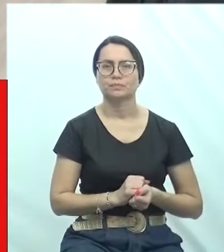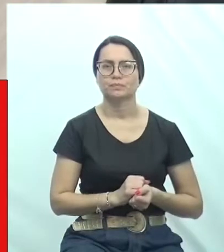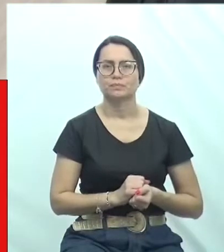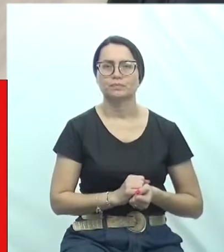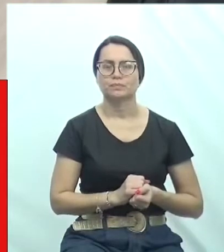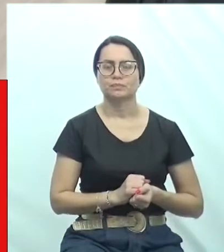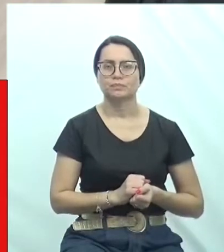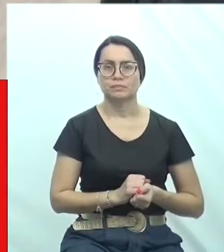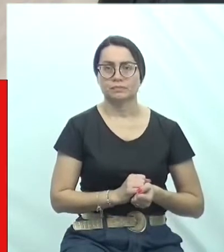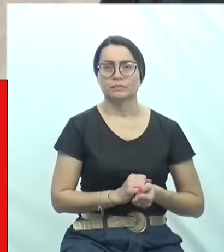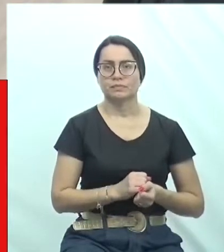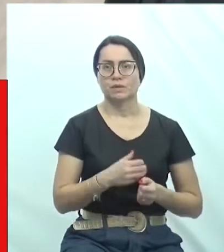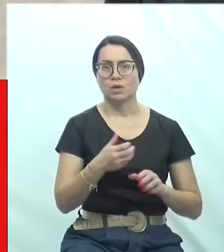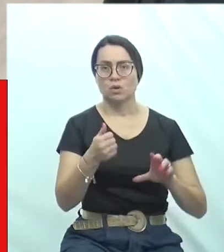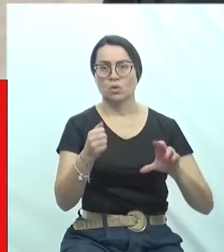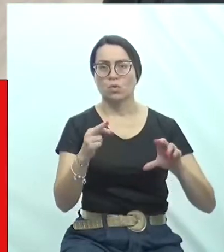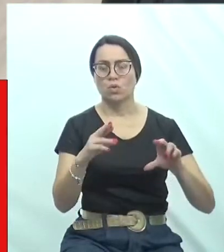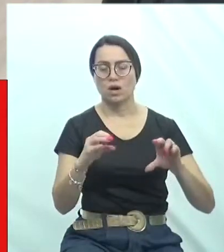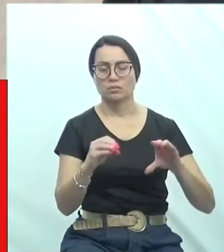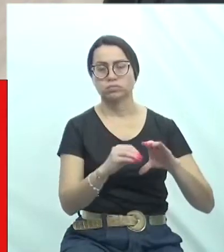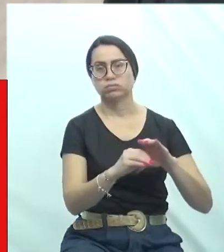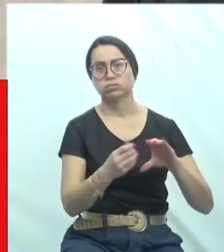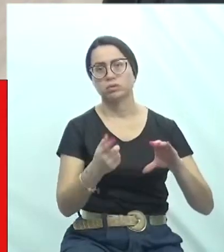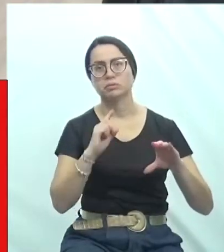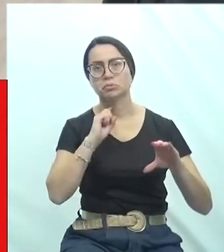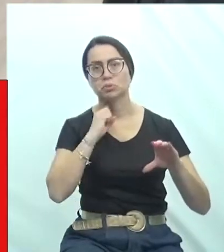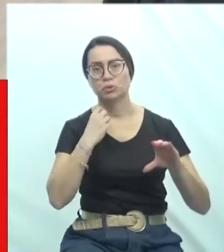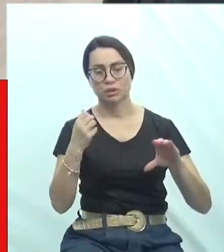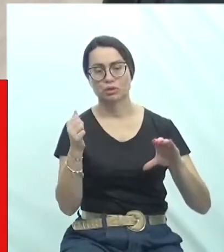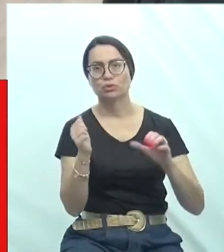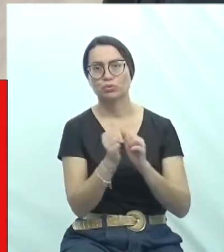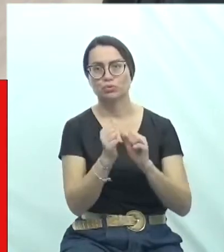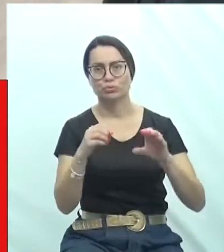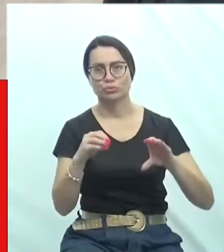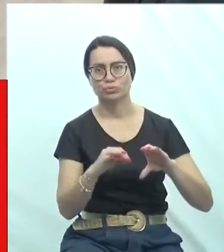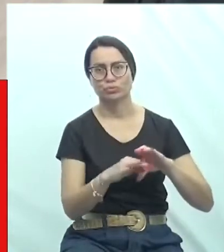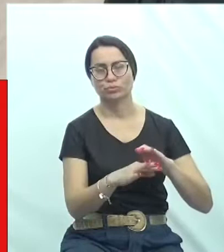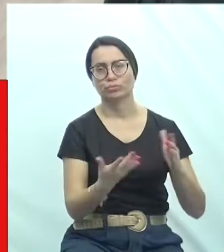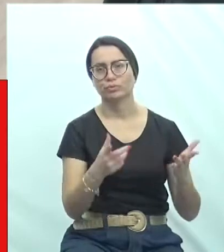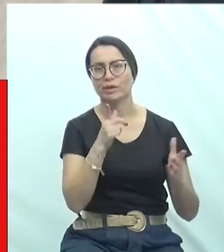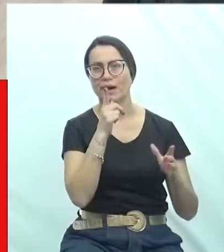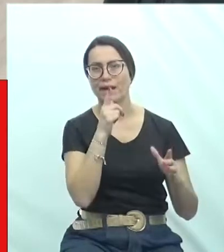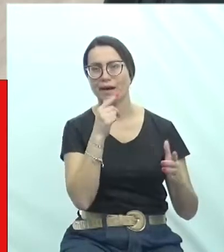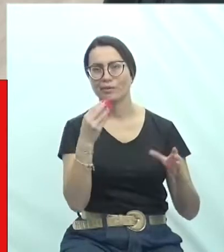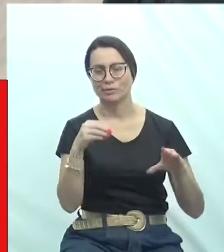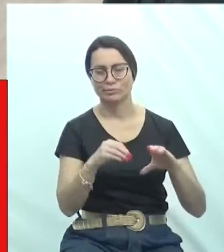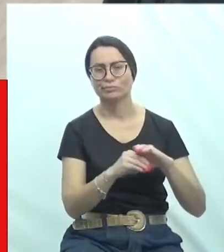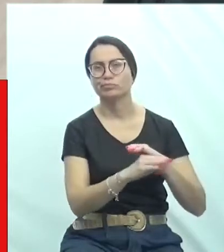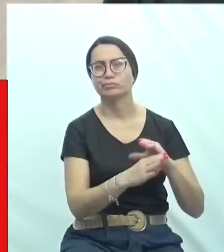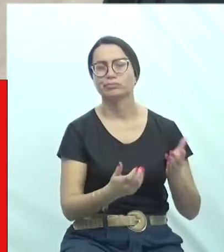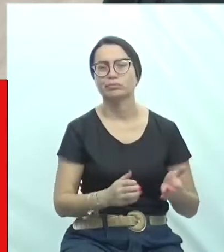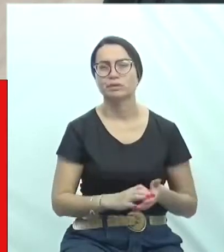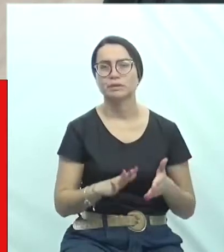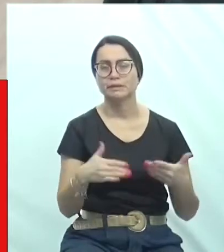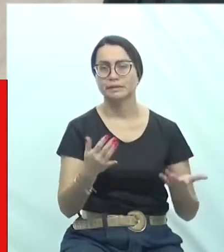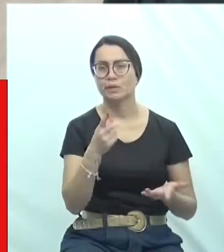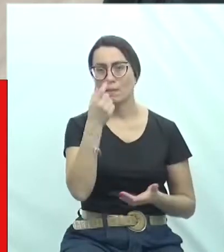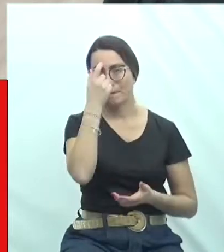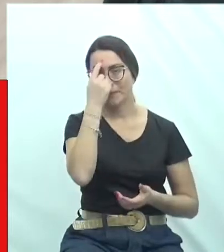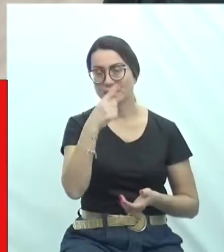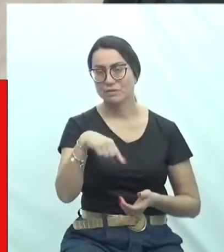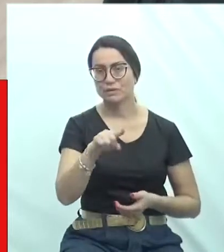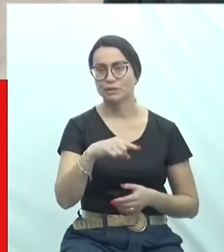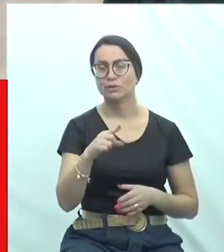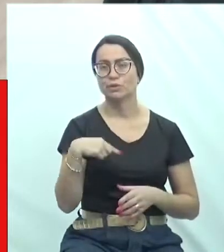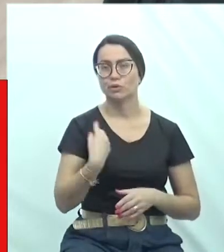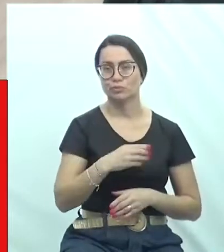outros poluentes, como o caso de água contaminada por enchente. Então, imagine os senhores que nós instalemos esse tipo de